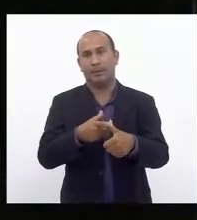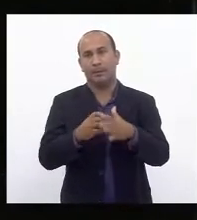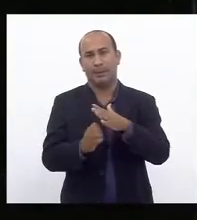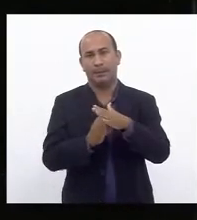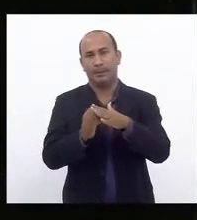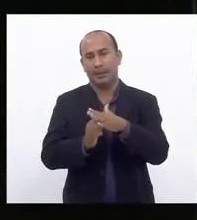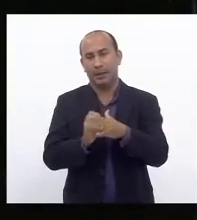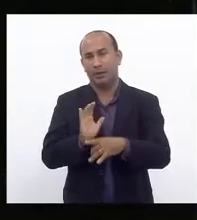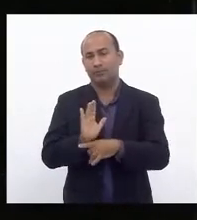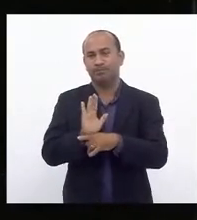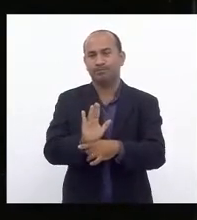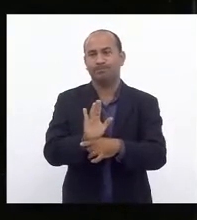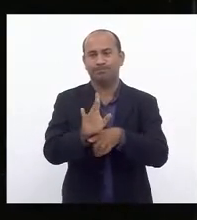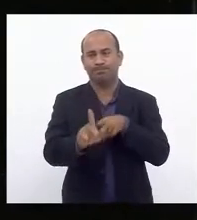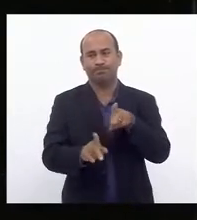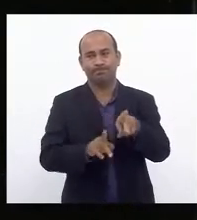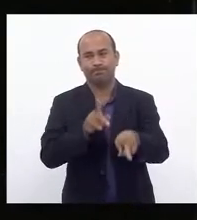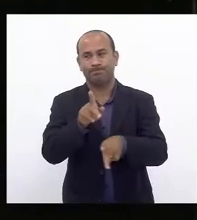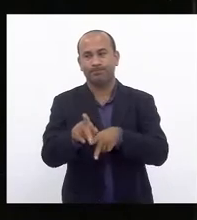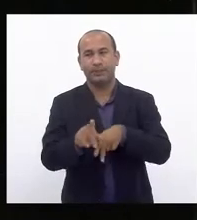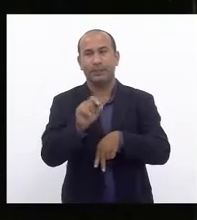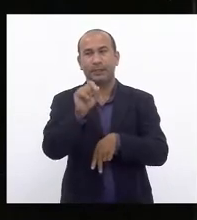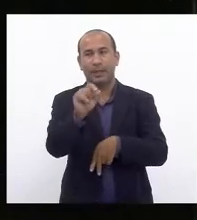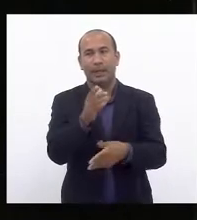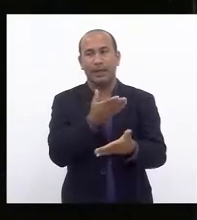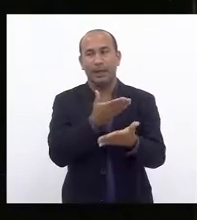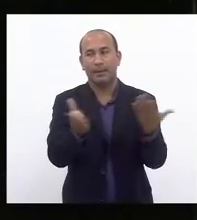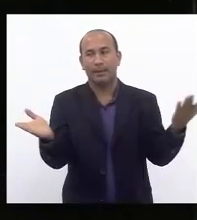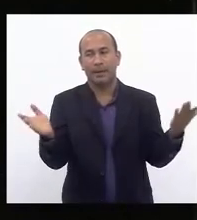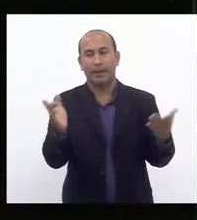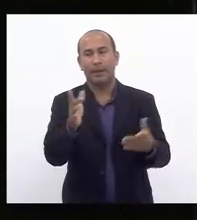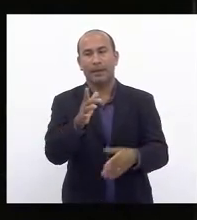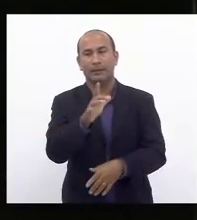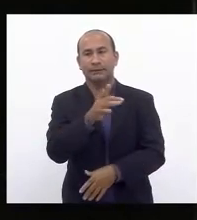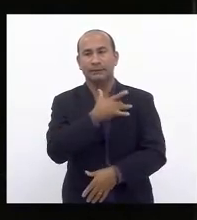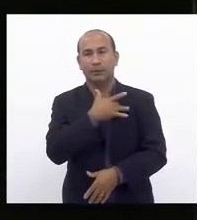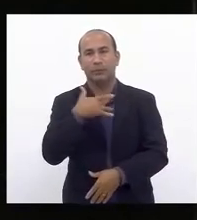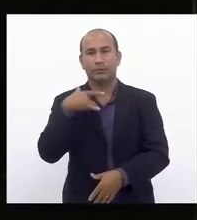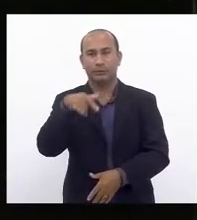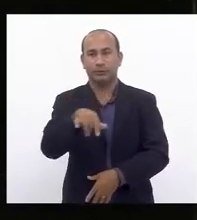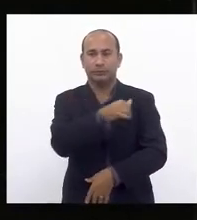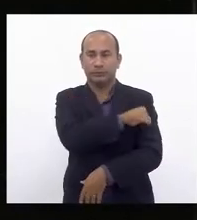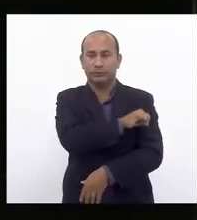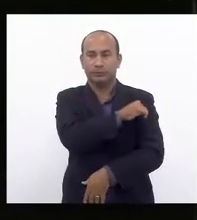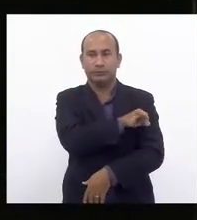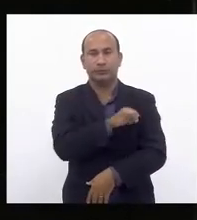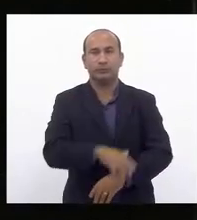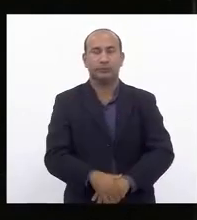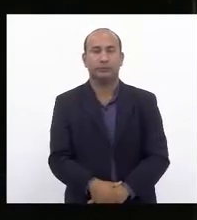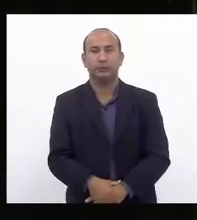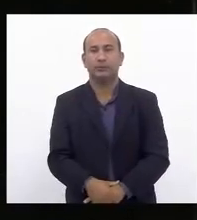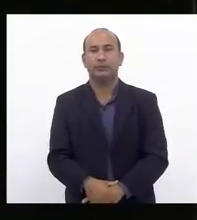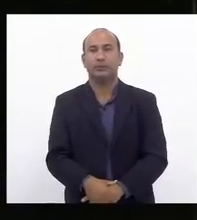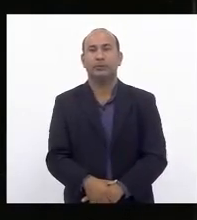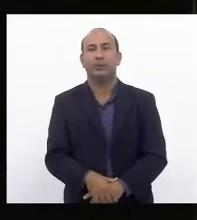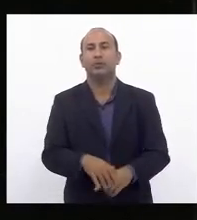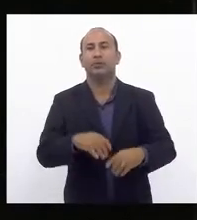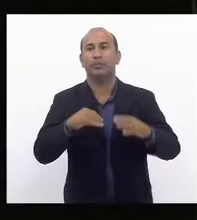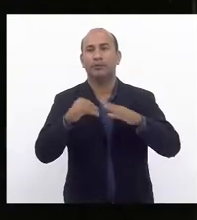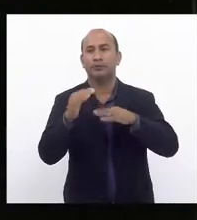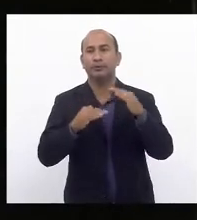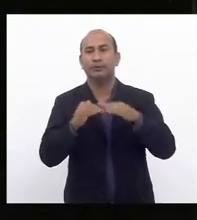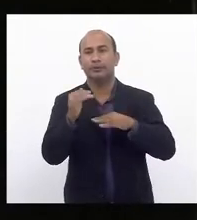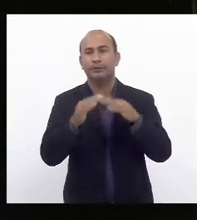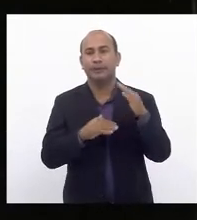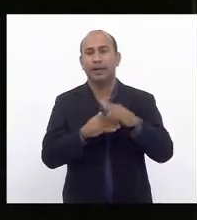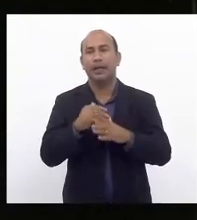a população, que acabaram com o sistema de saúde aqui no Rio de Janeiro, que acabaram com os servidores, que